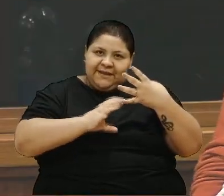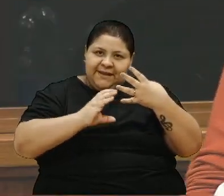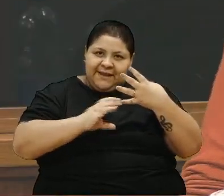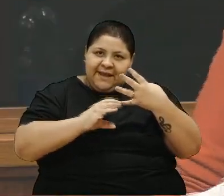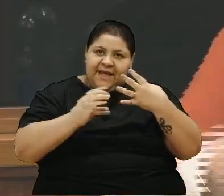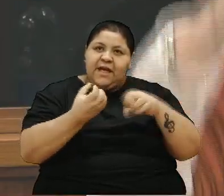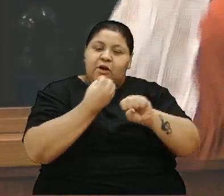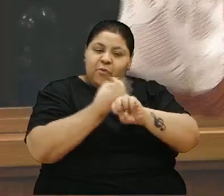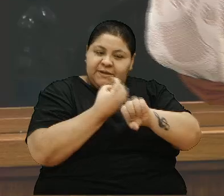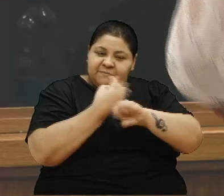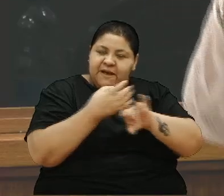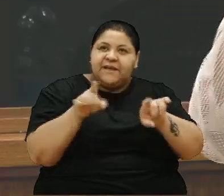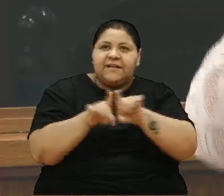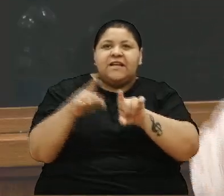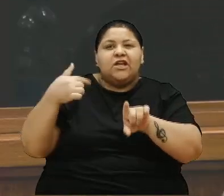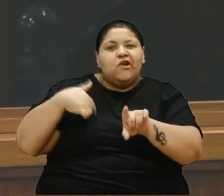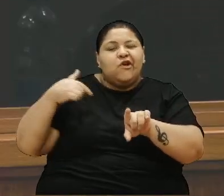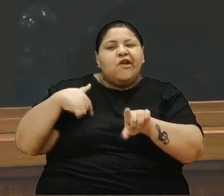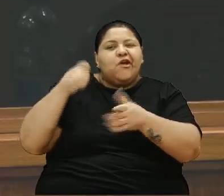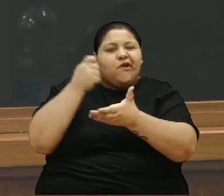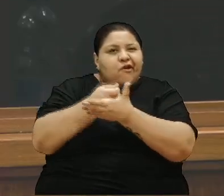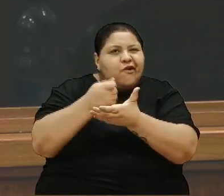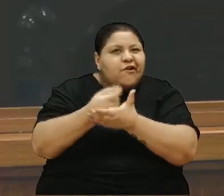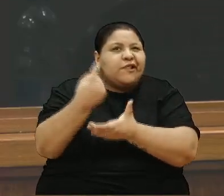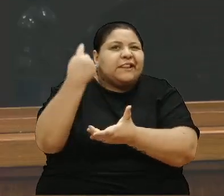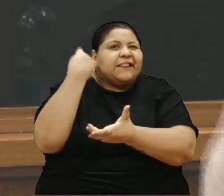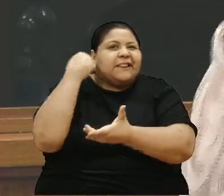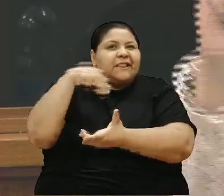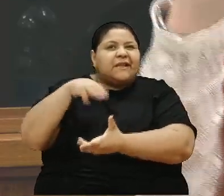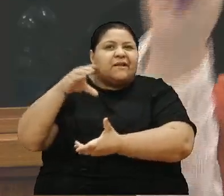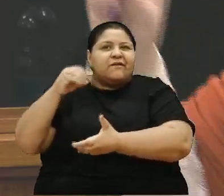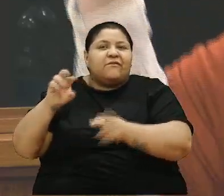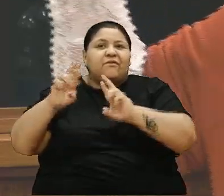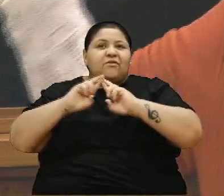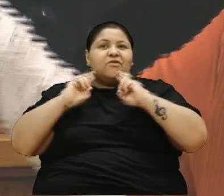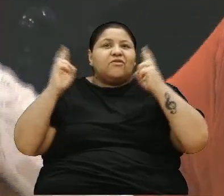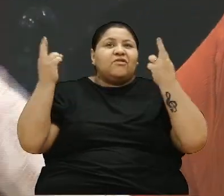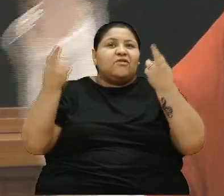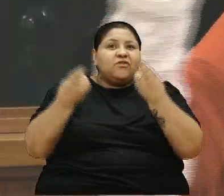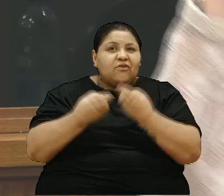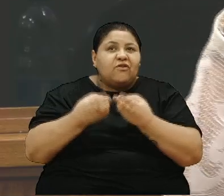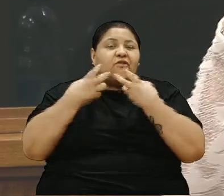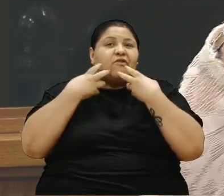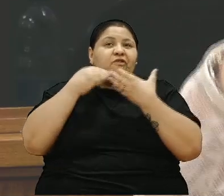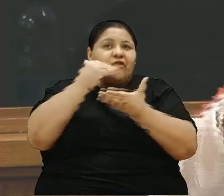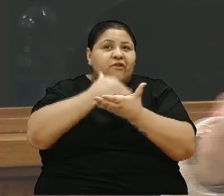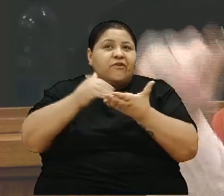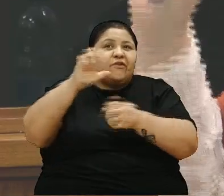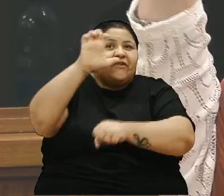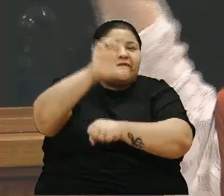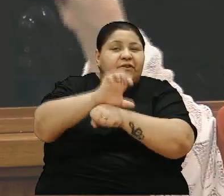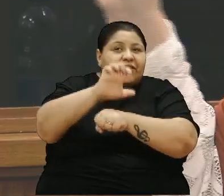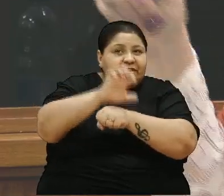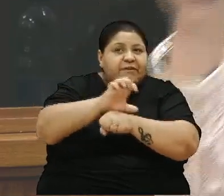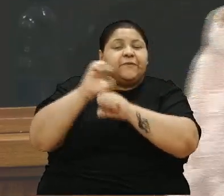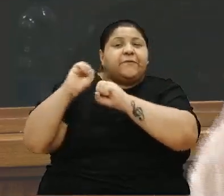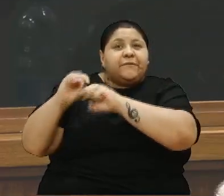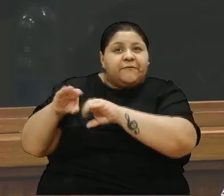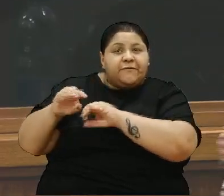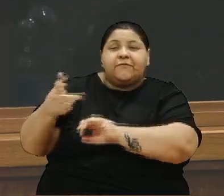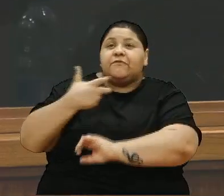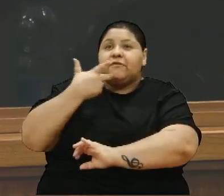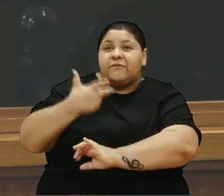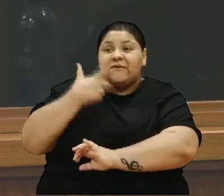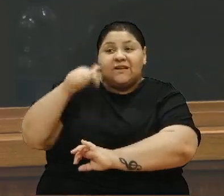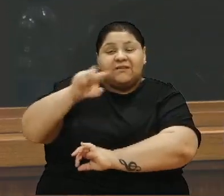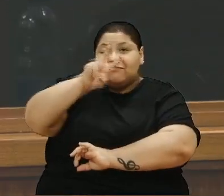estou tentando, desde março, uma reunião com a secretária estadual de habitação para falar, de educação, para falar